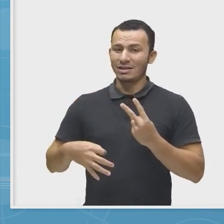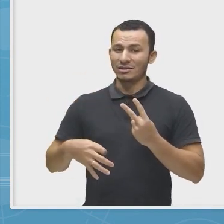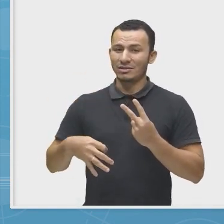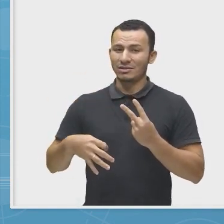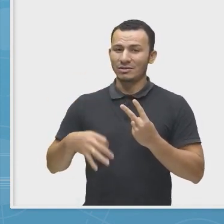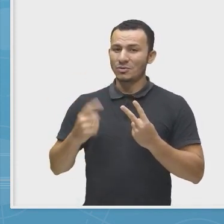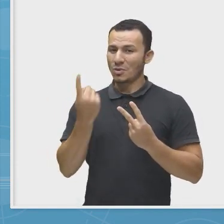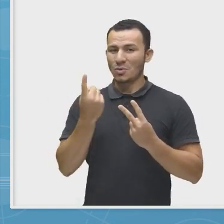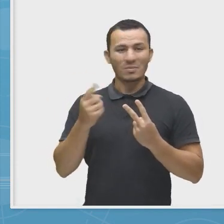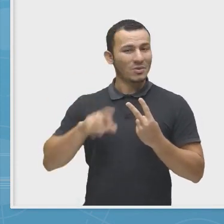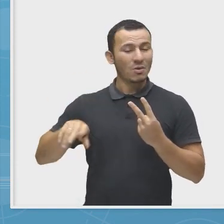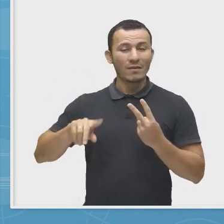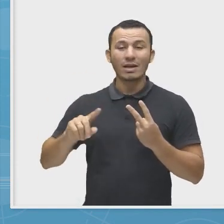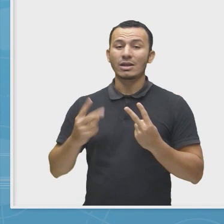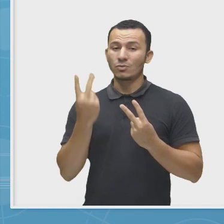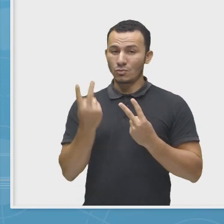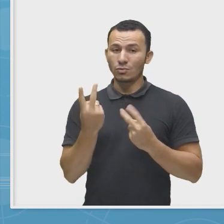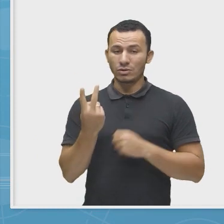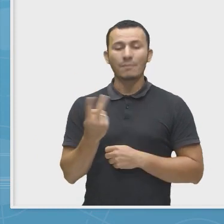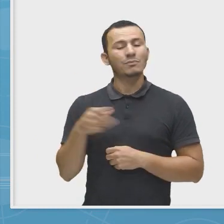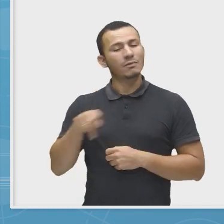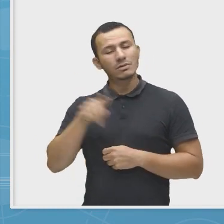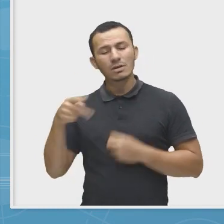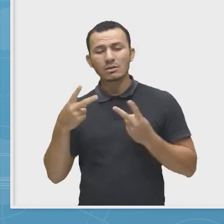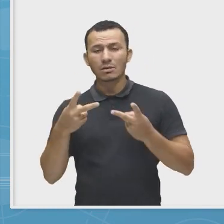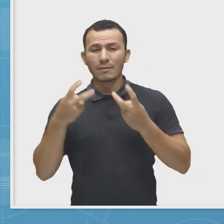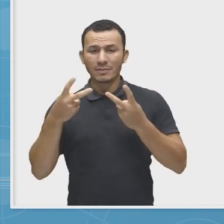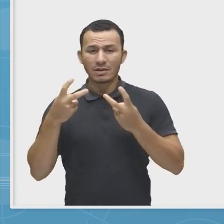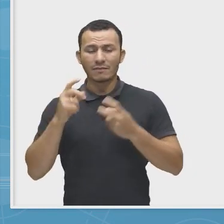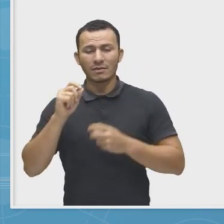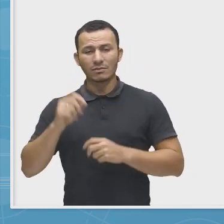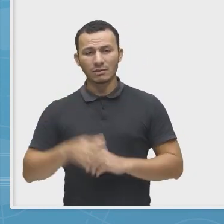corretas, né? Então eu tenho sempre que observar